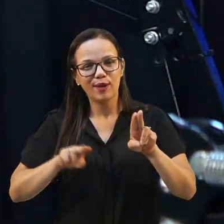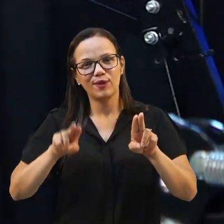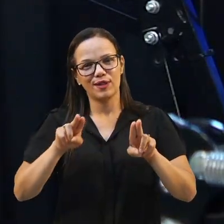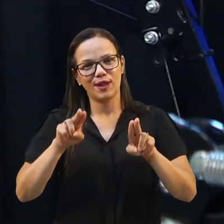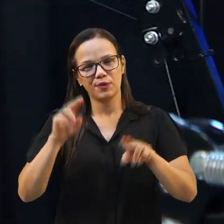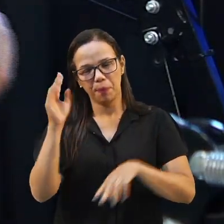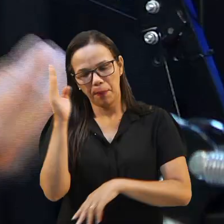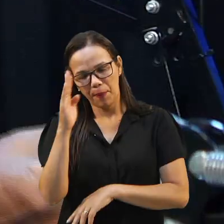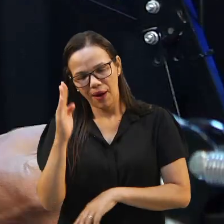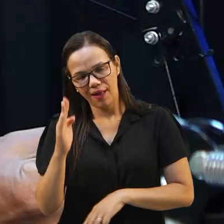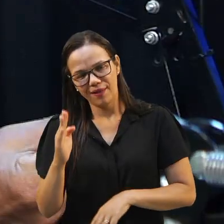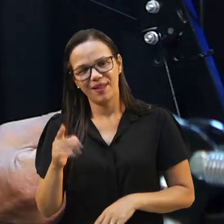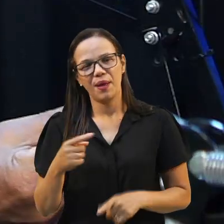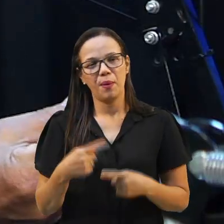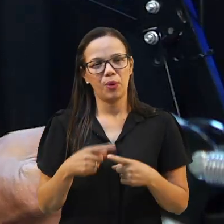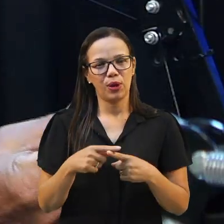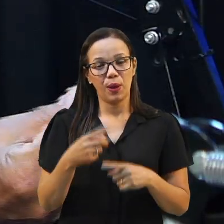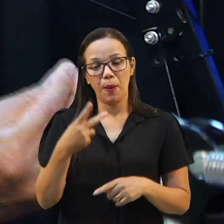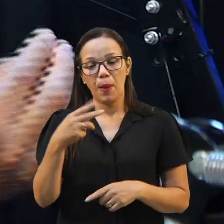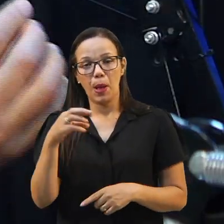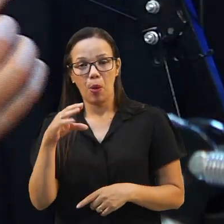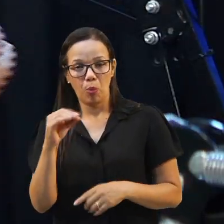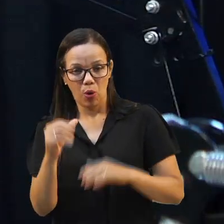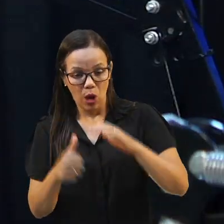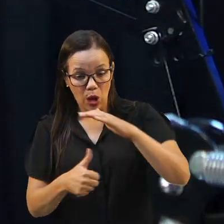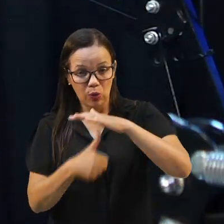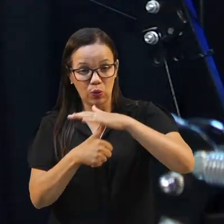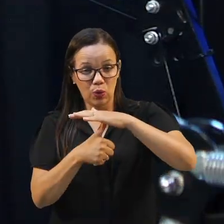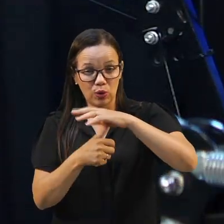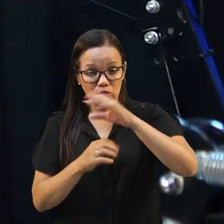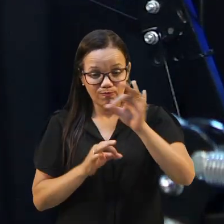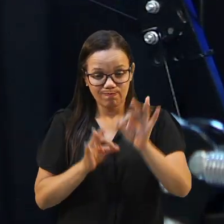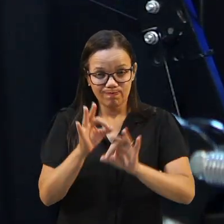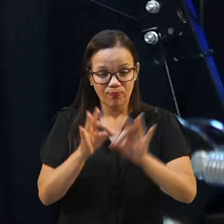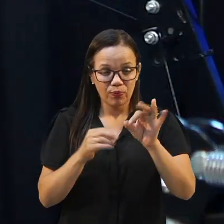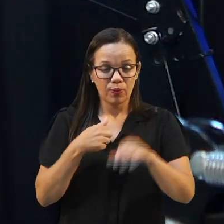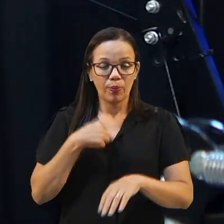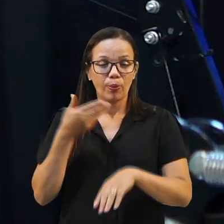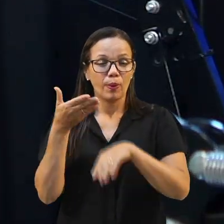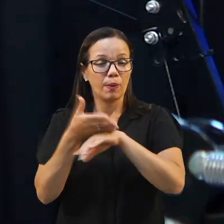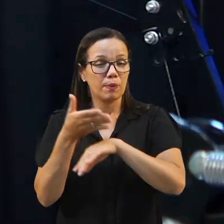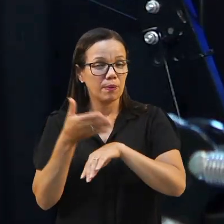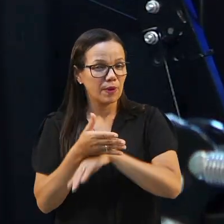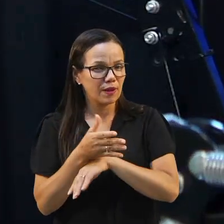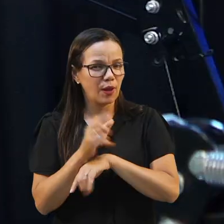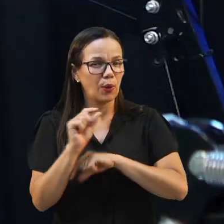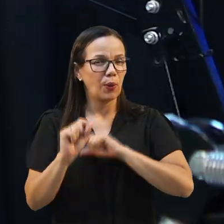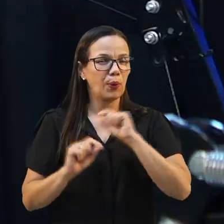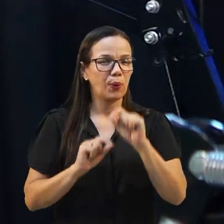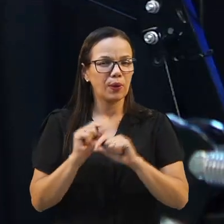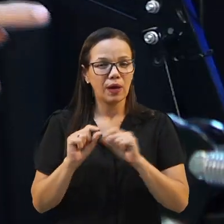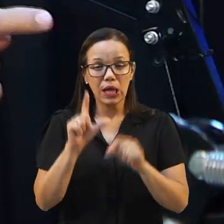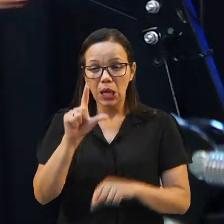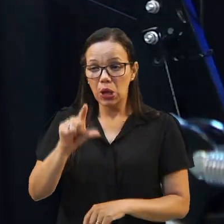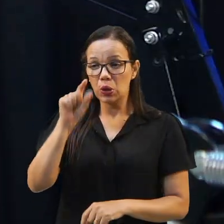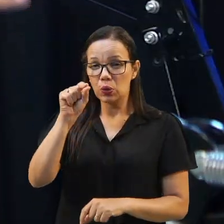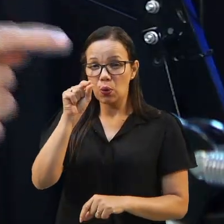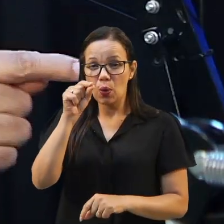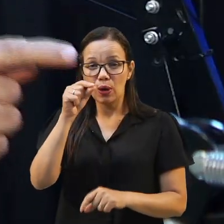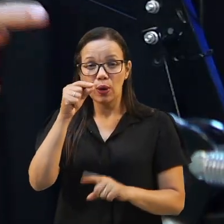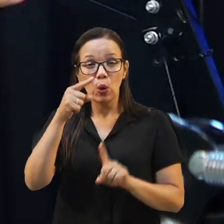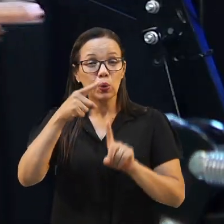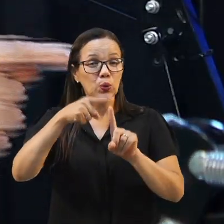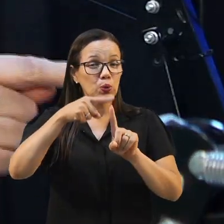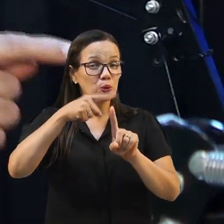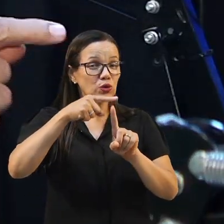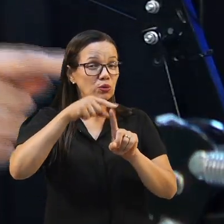Brasileira. Porque, como pró-reitor de planejamento, eu participei da definição do modelo de